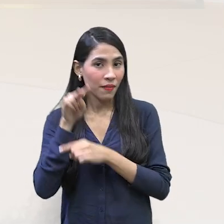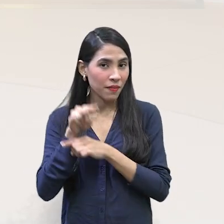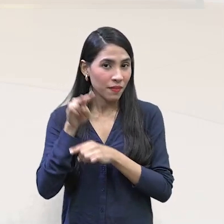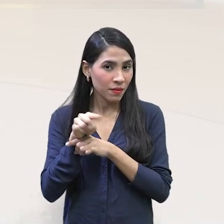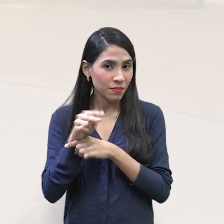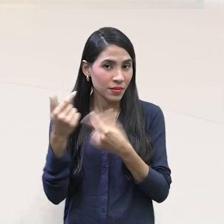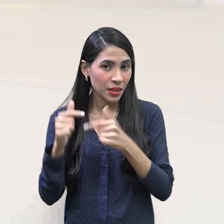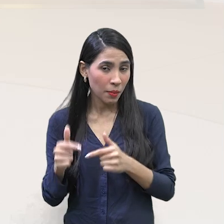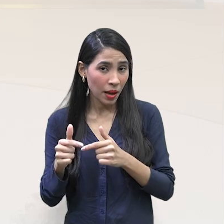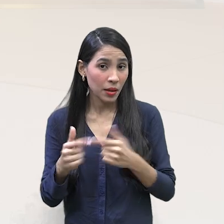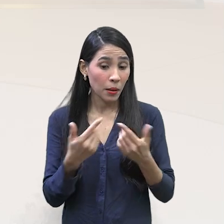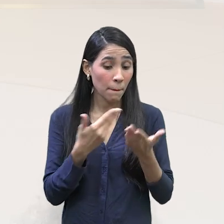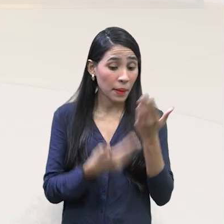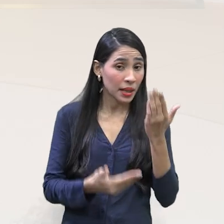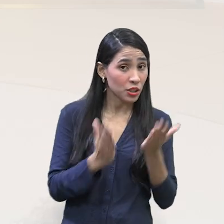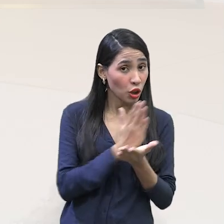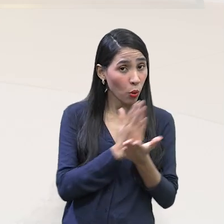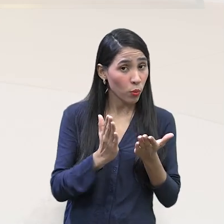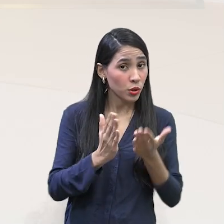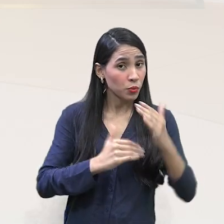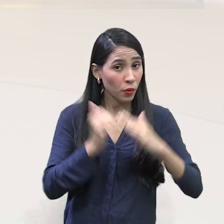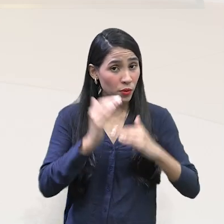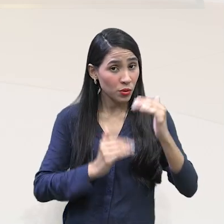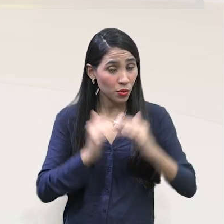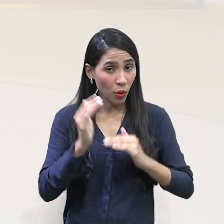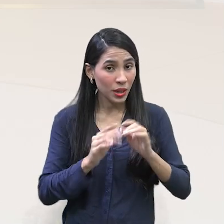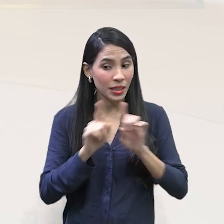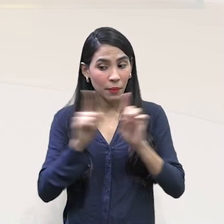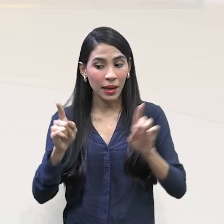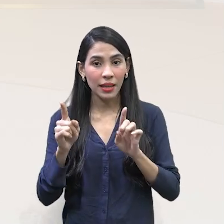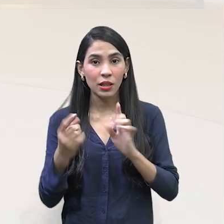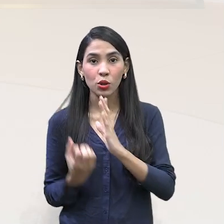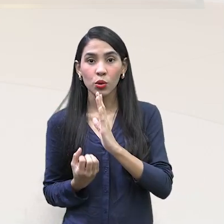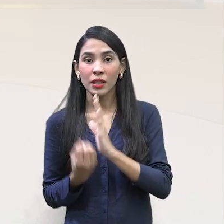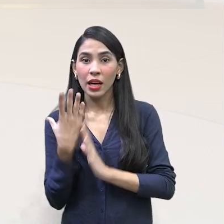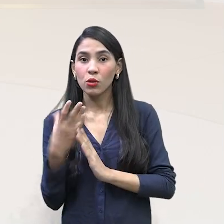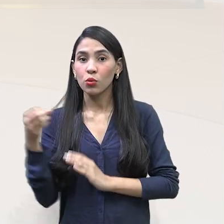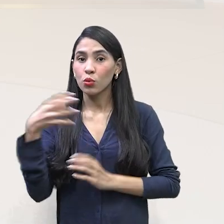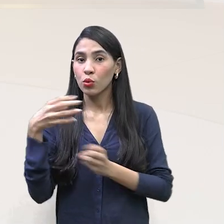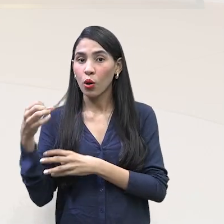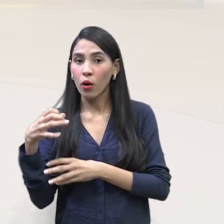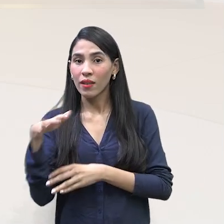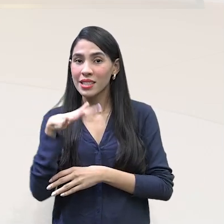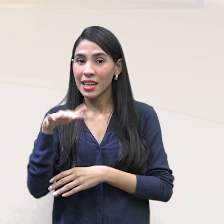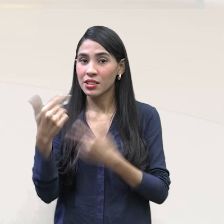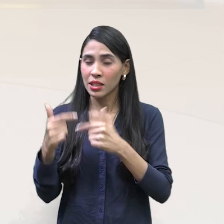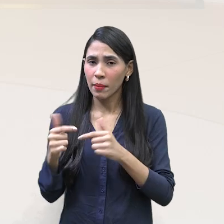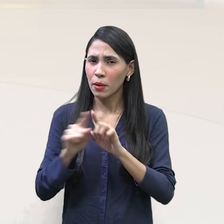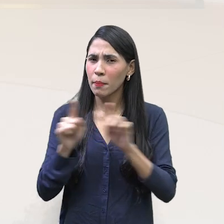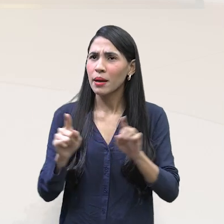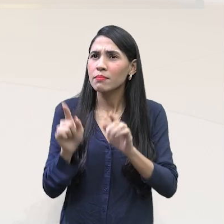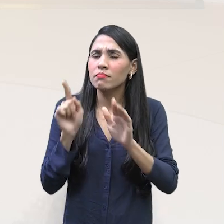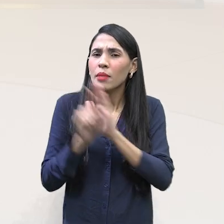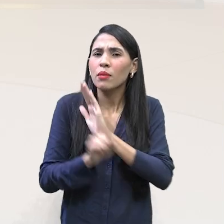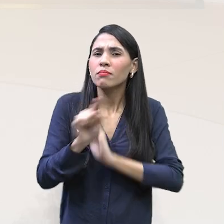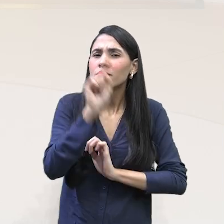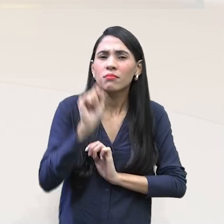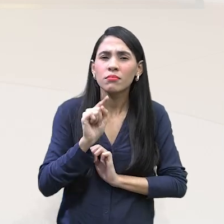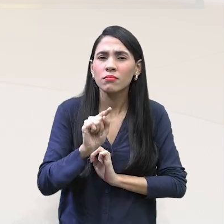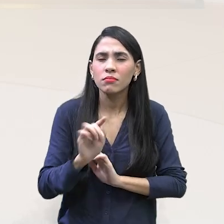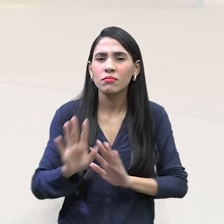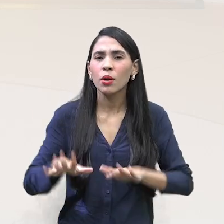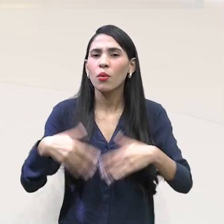a perda de ocupações e surgindo novas ocupações. Não é isso, professora? Exatamente isso. Isso leva a uma outra interrogação, professor. Não é? Sim. Quais são